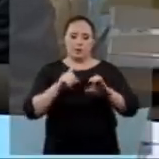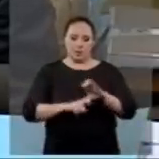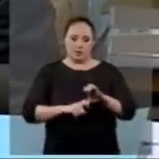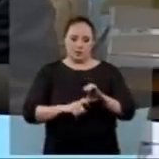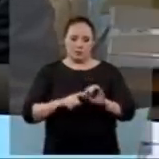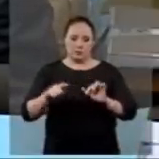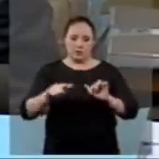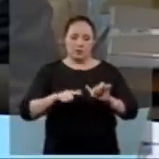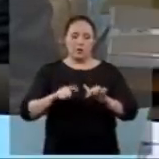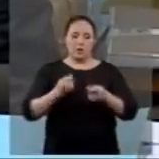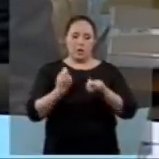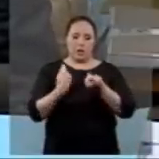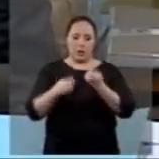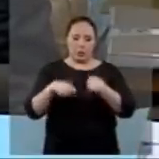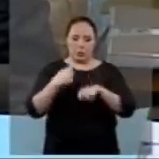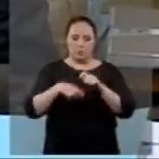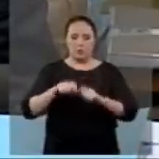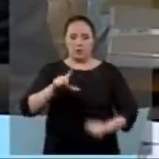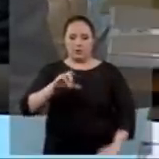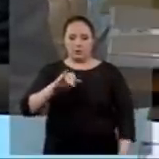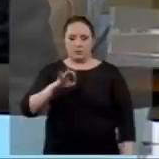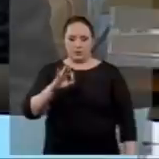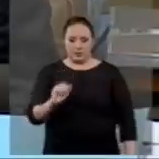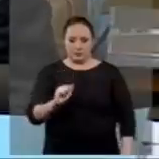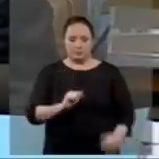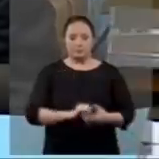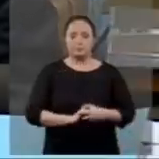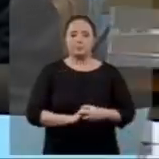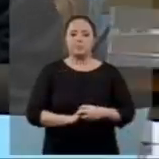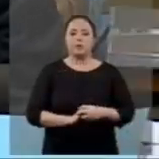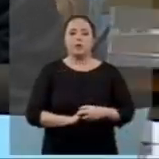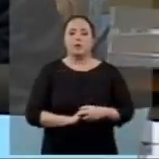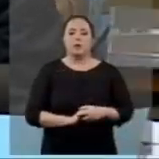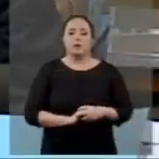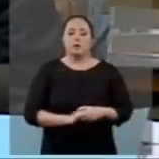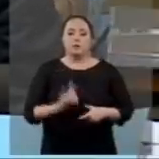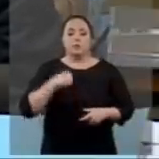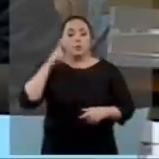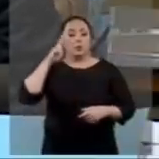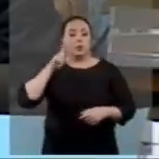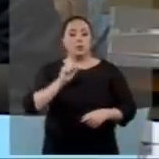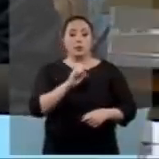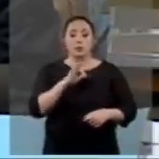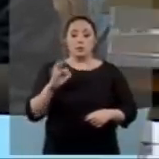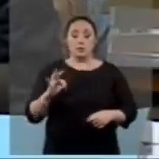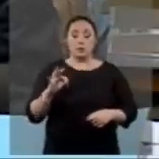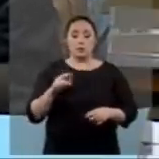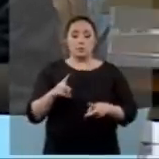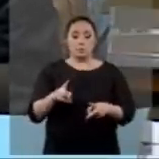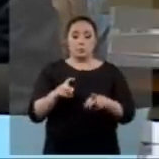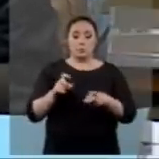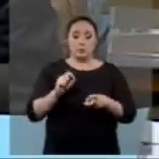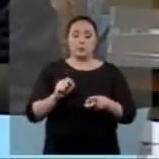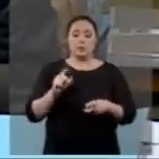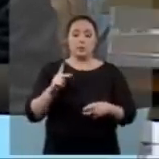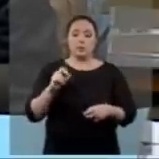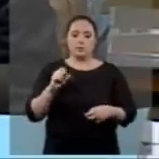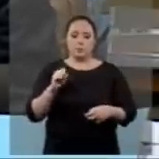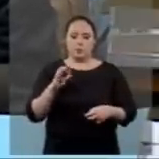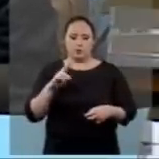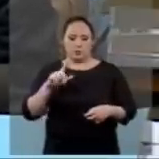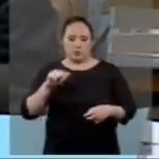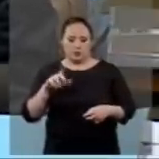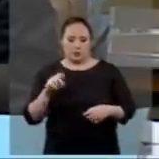econômica lícita. Rememorei, então, que o Supremo Tribunal Federal, considerando os postulados que asseguram a